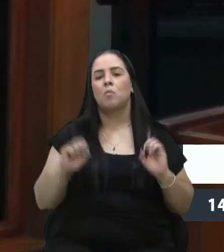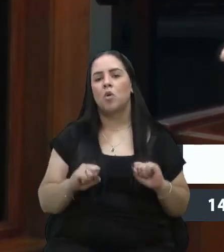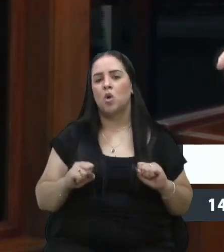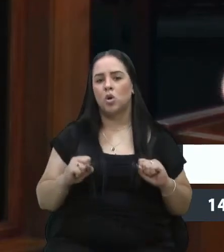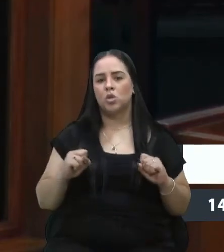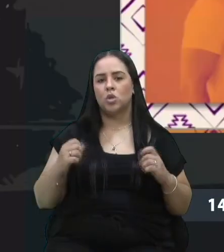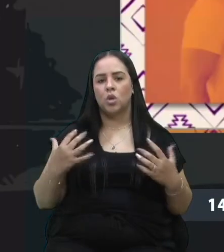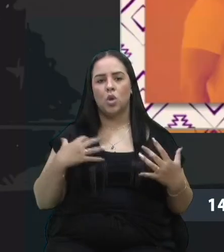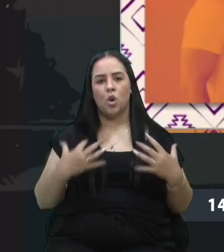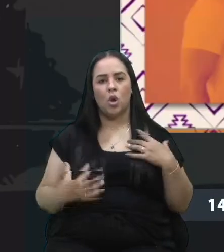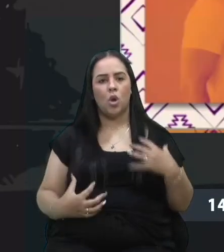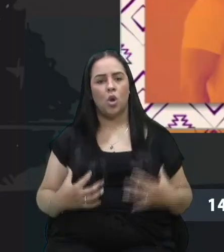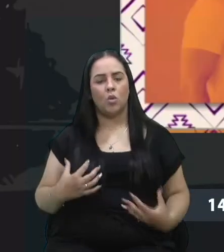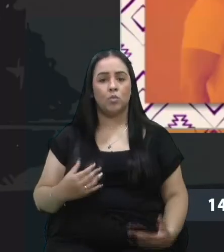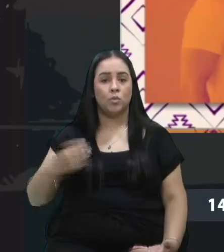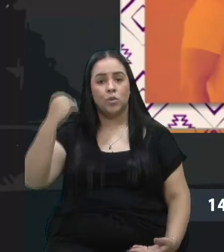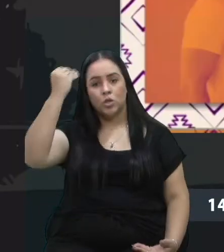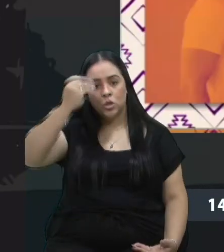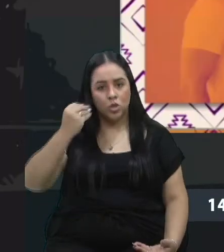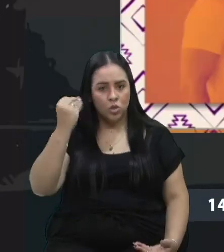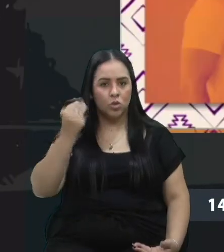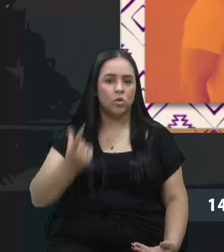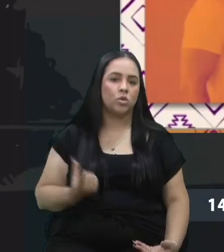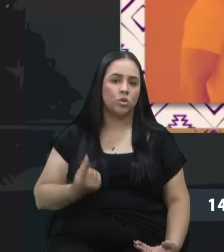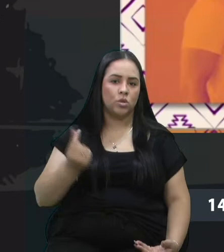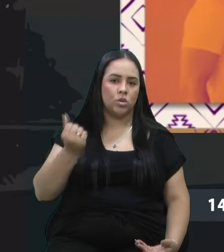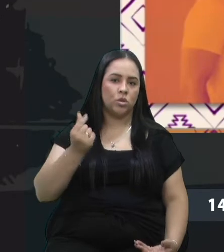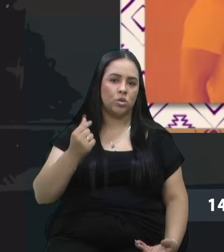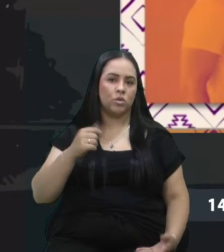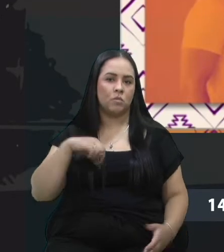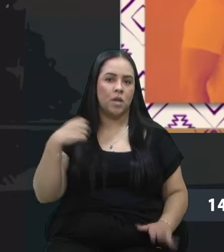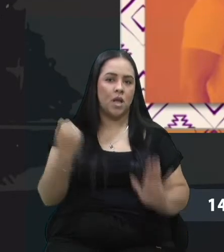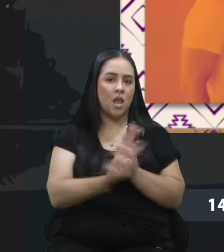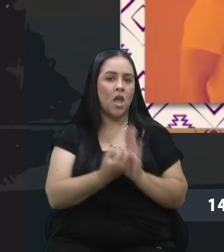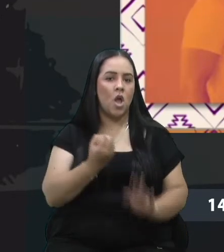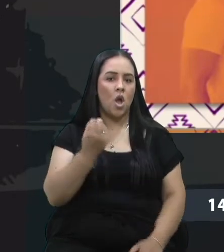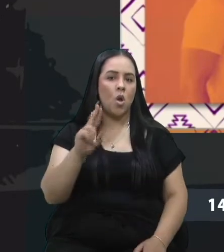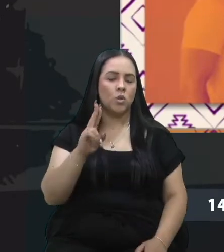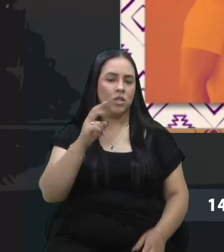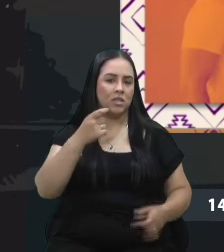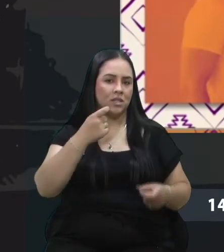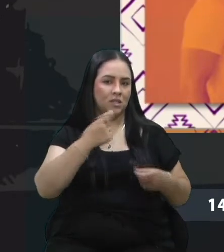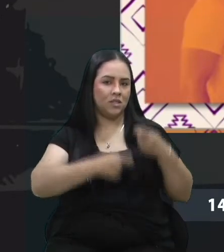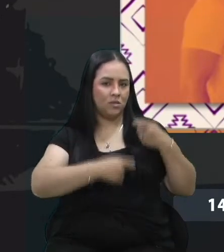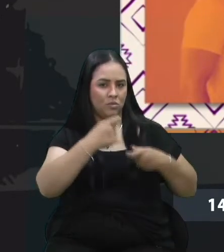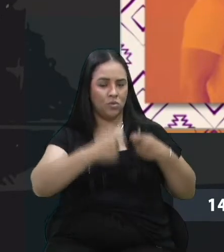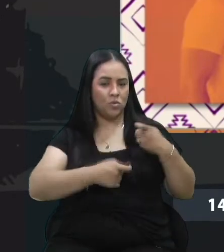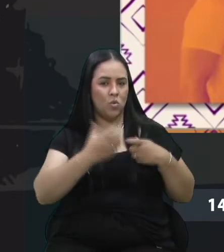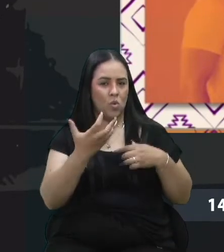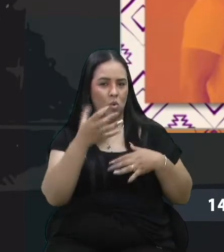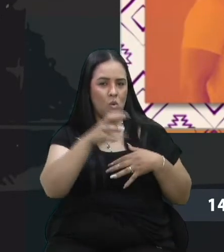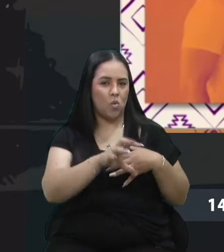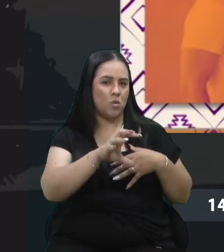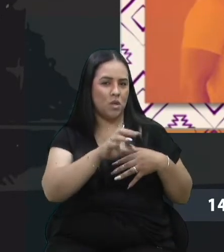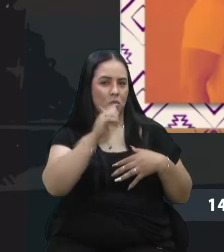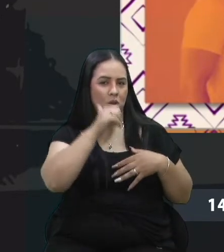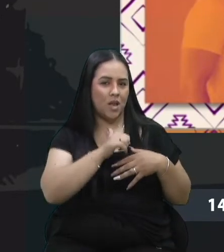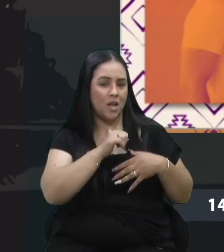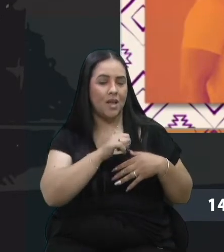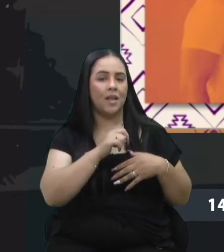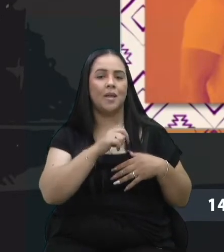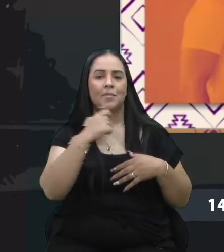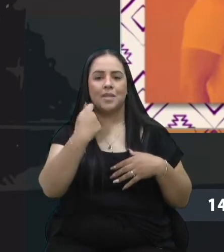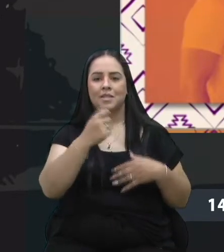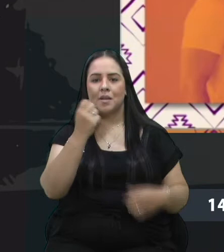psicológica, econômica, simbólica ou sexual contra à mulher. E a finalidade é impedir ou